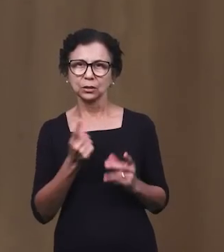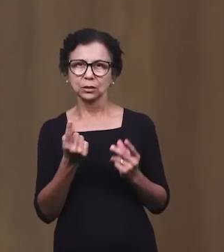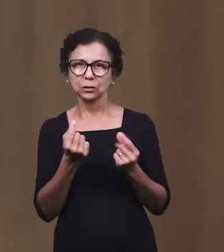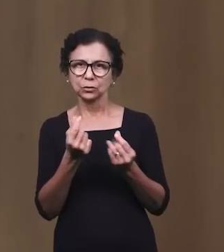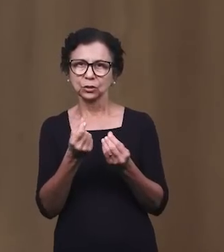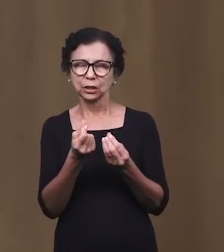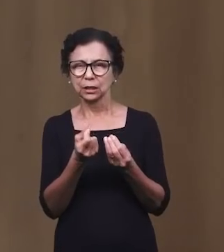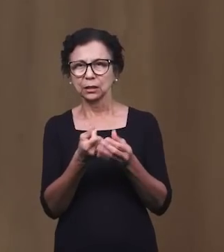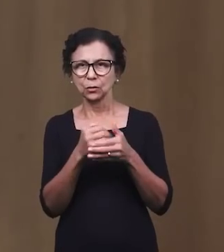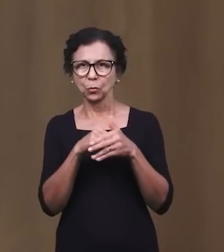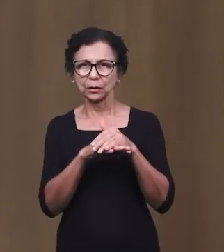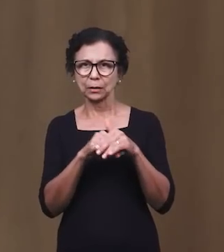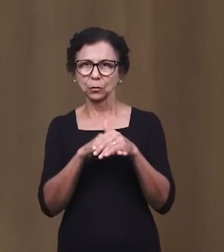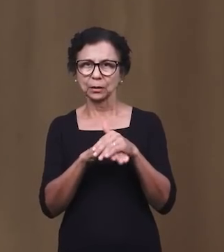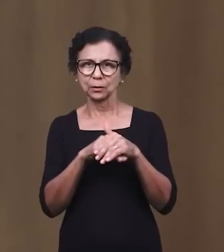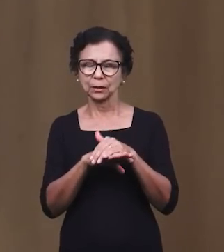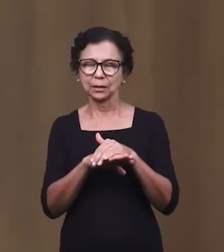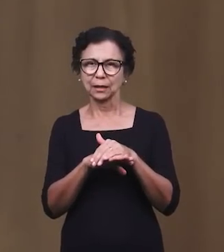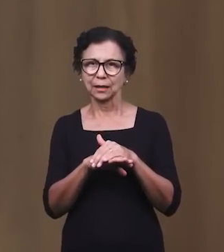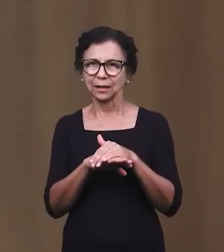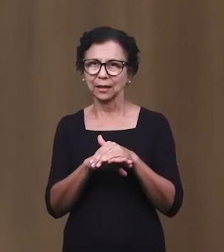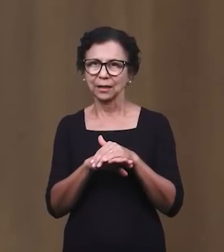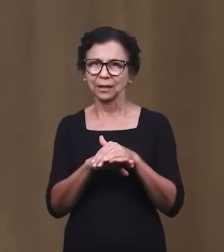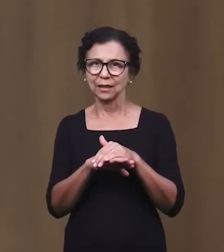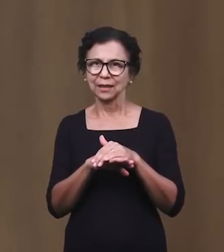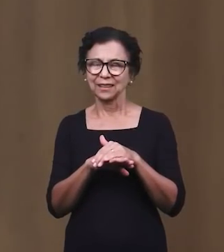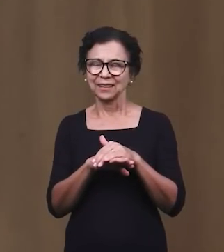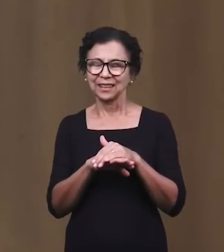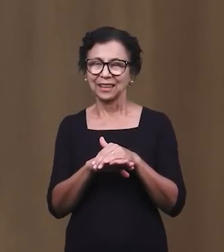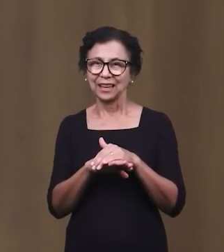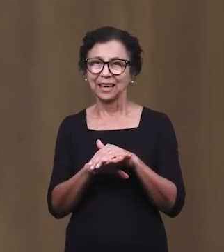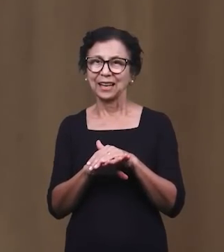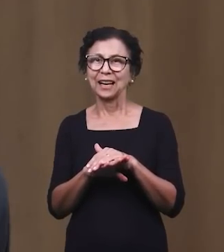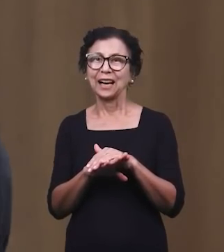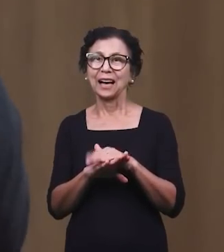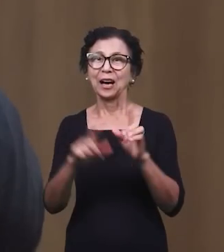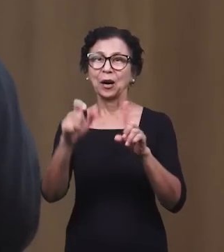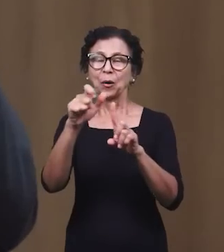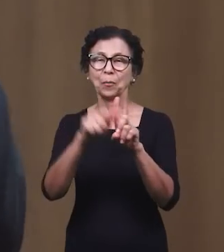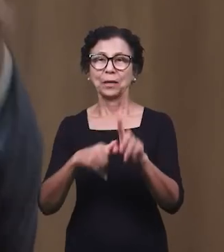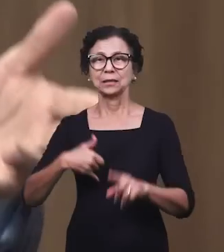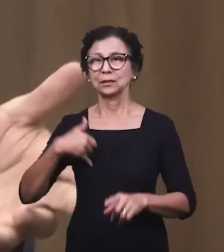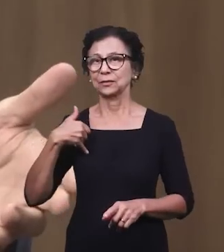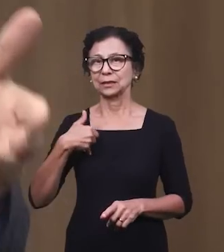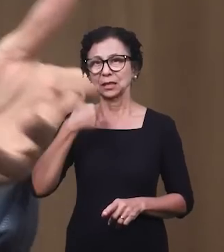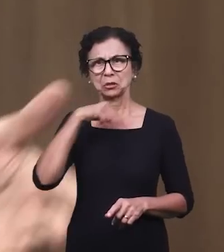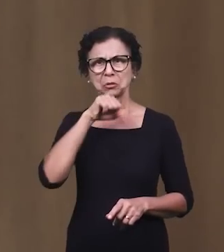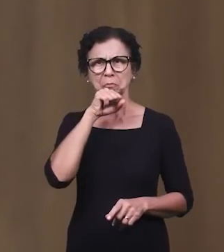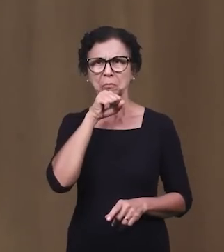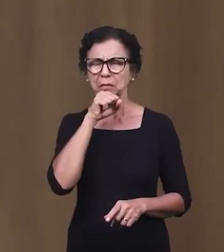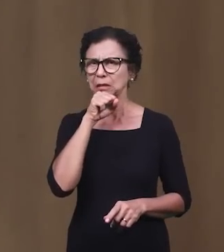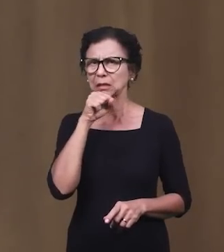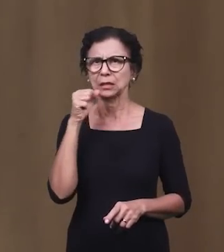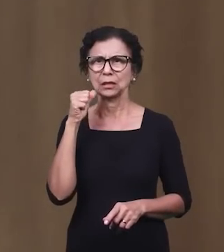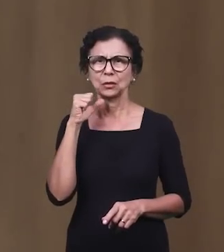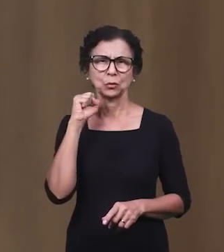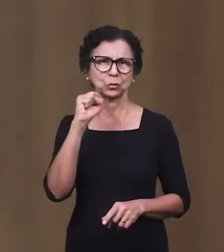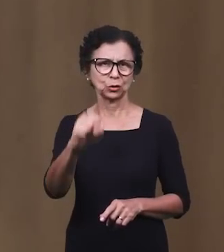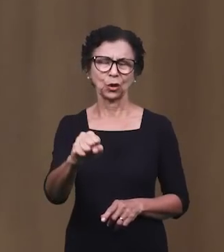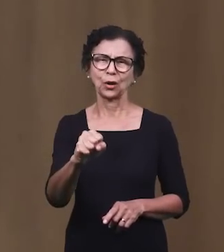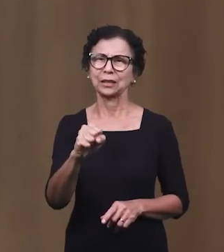desse dinheiro até chegar no mês do aniversário da sua namorada, da sua mãe, da sua sogra, quando você já é